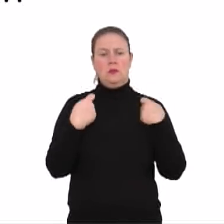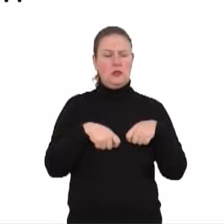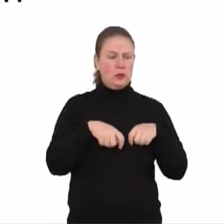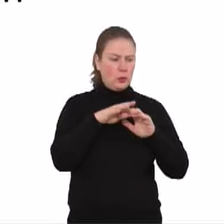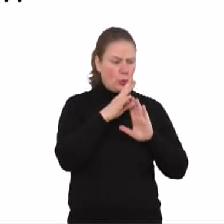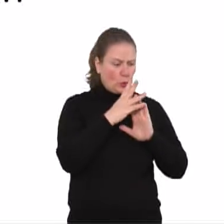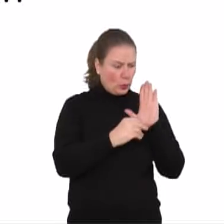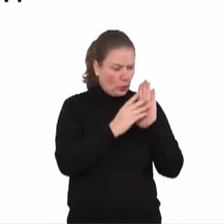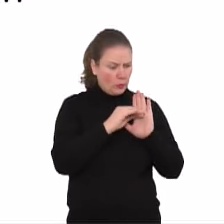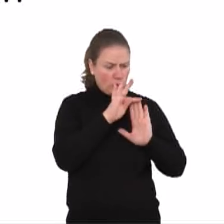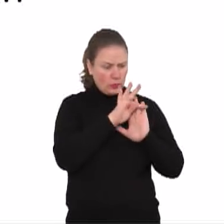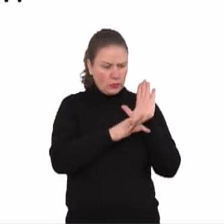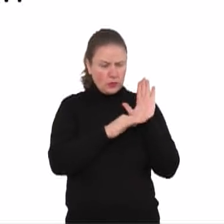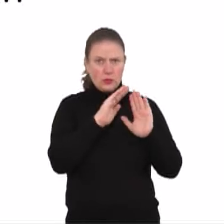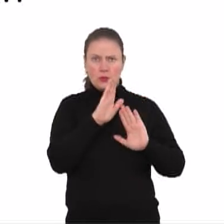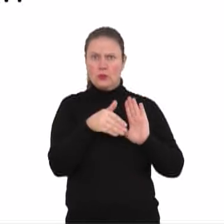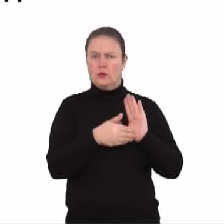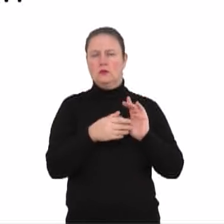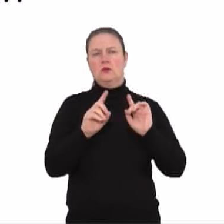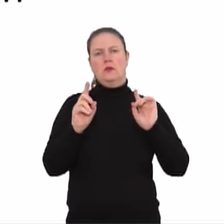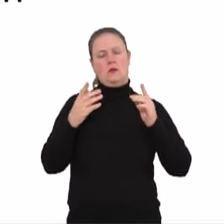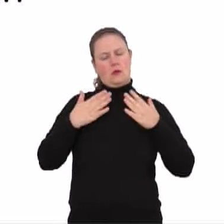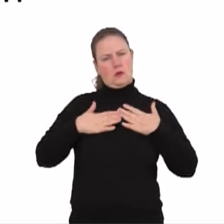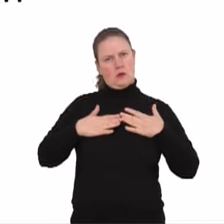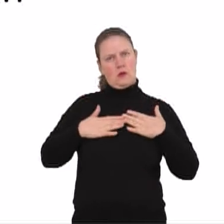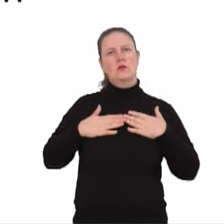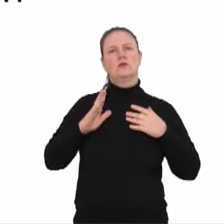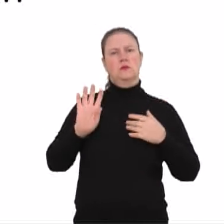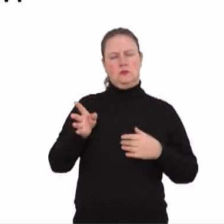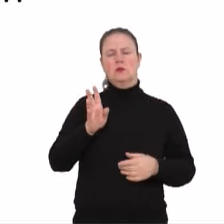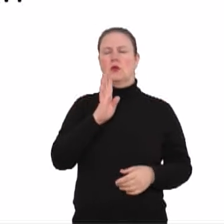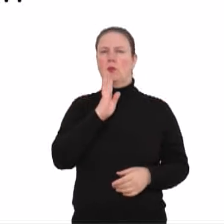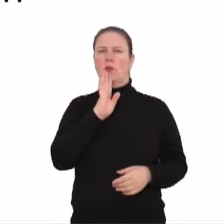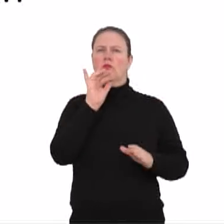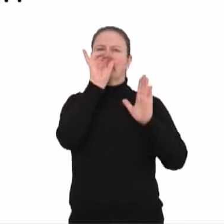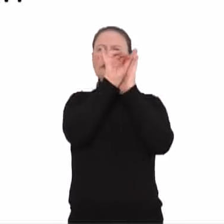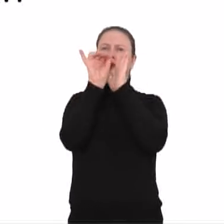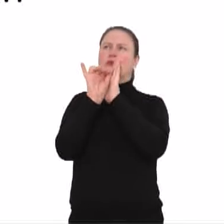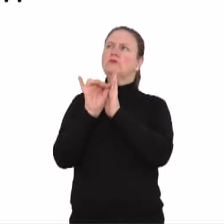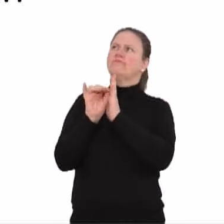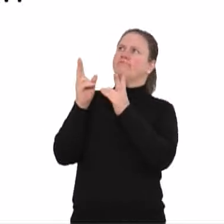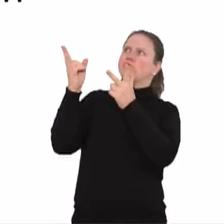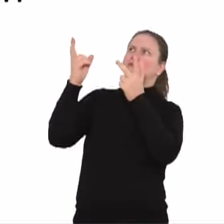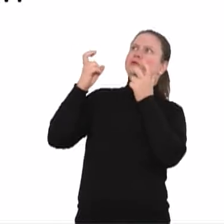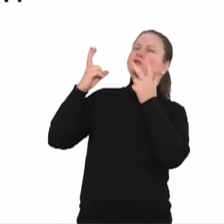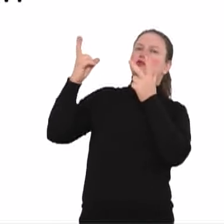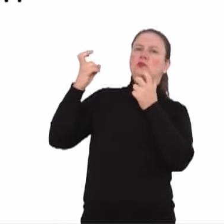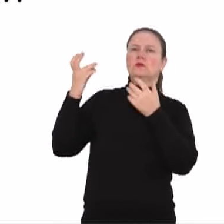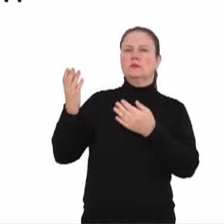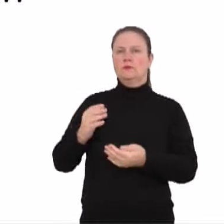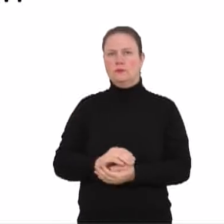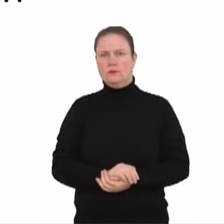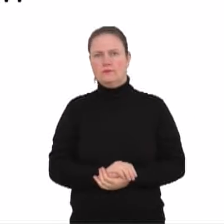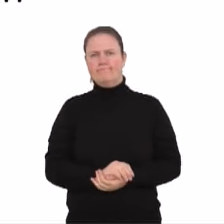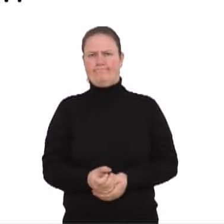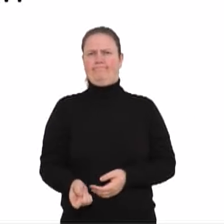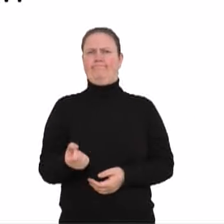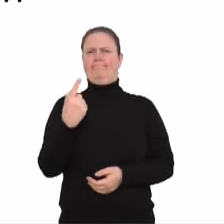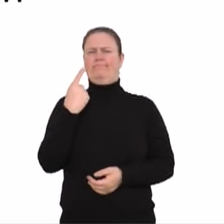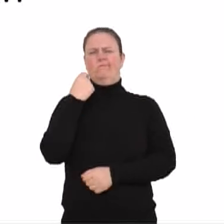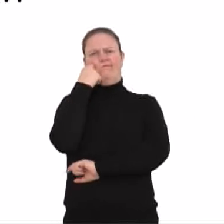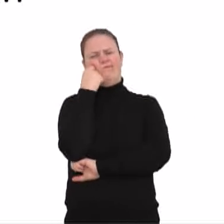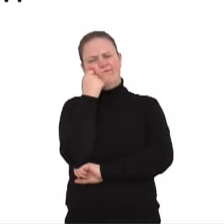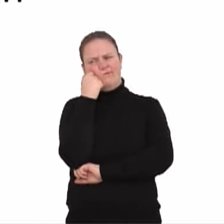inteiro. Não, não precisa. Muitas palavras aqui você já conhece. Então, olha aquela que você não tem a menor ideia. Stunning. O que será que é